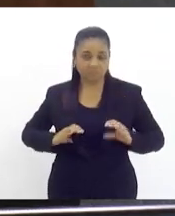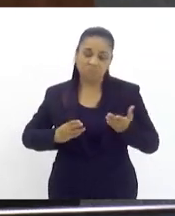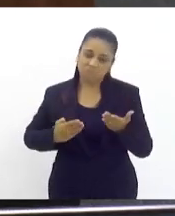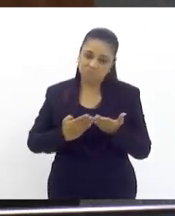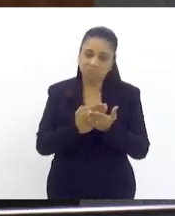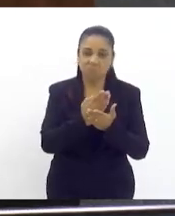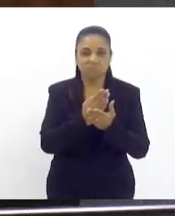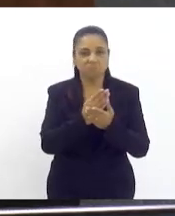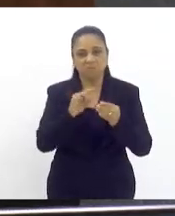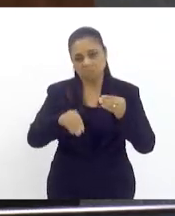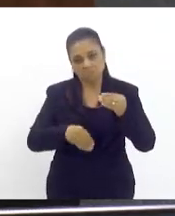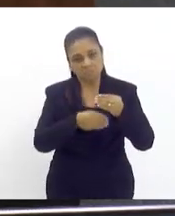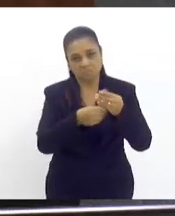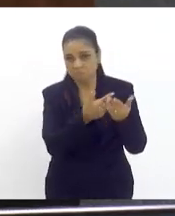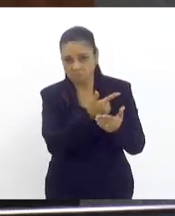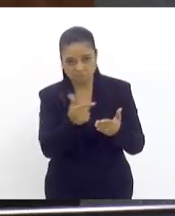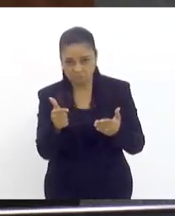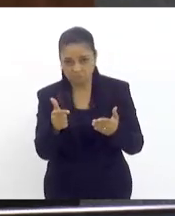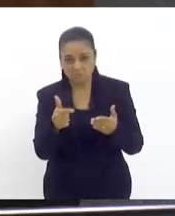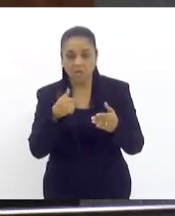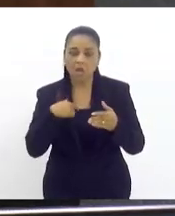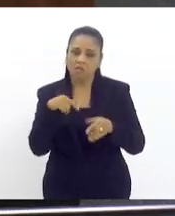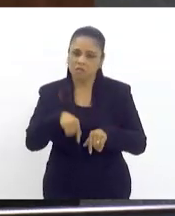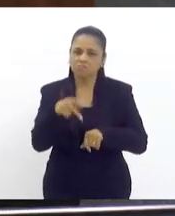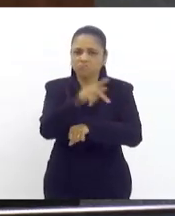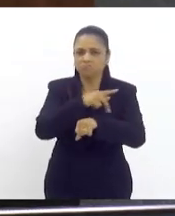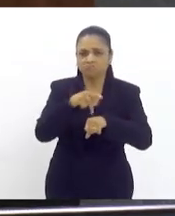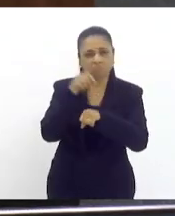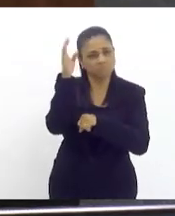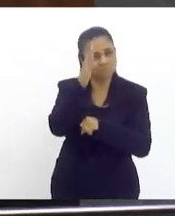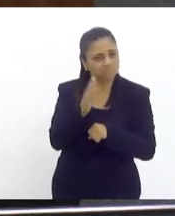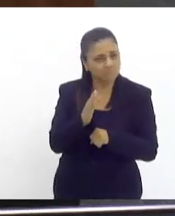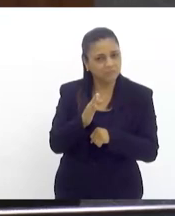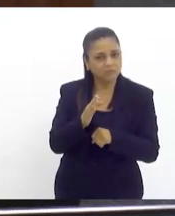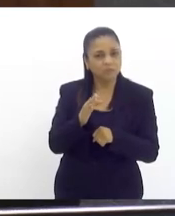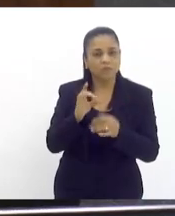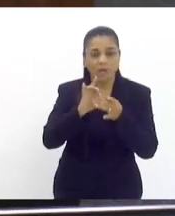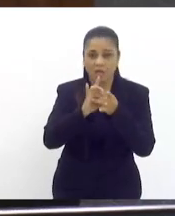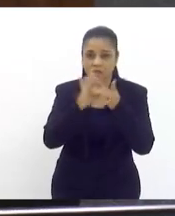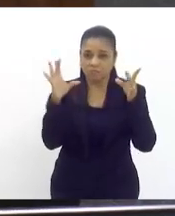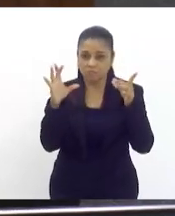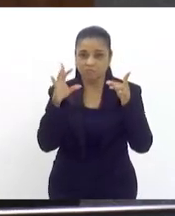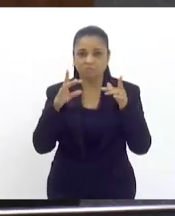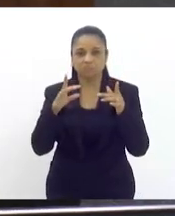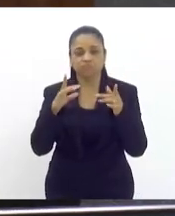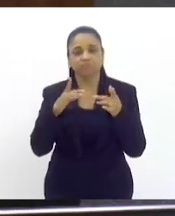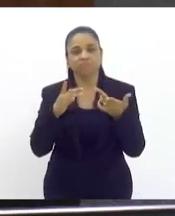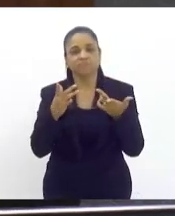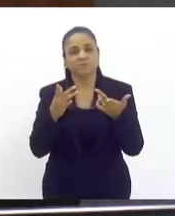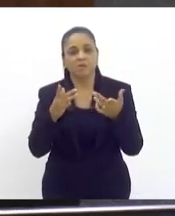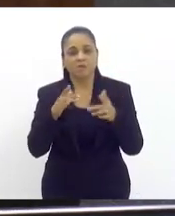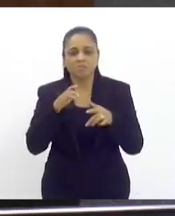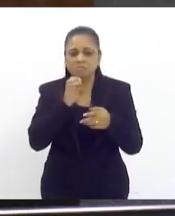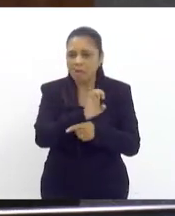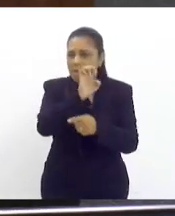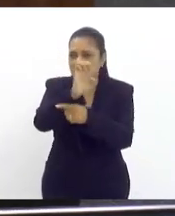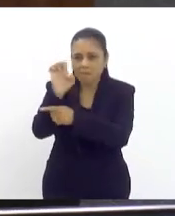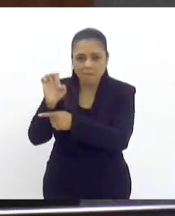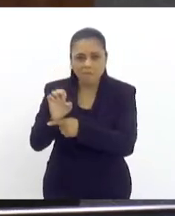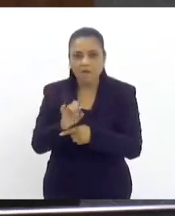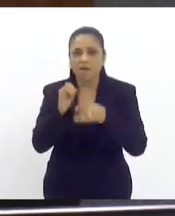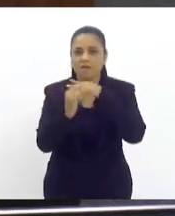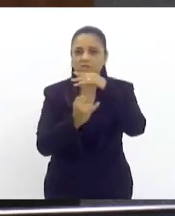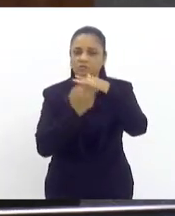Afinal mesmo num país como nosso anti a democracia atinge todos os estados e as nossas